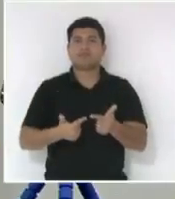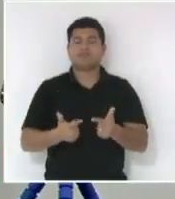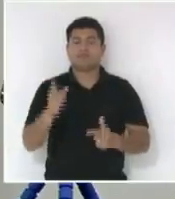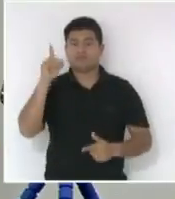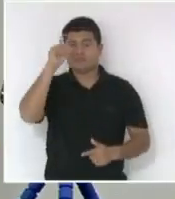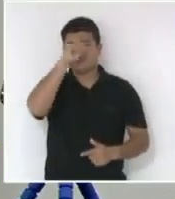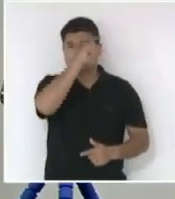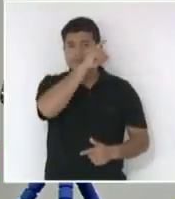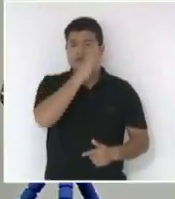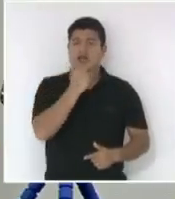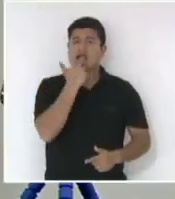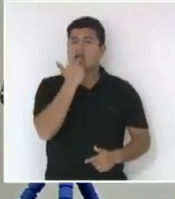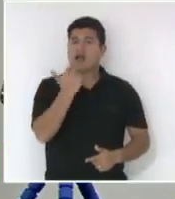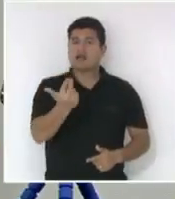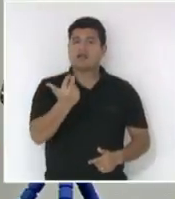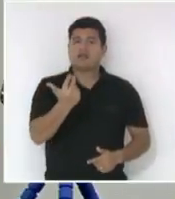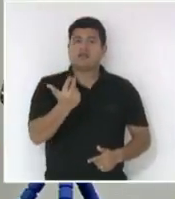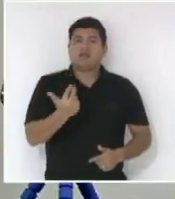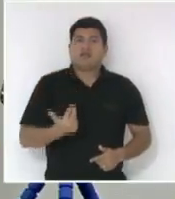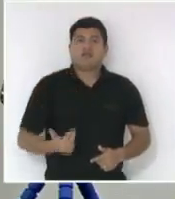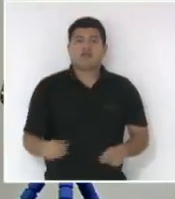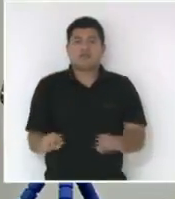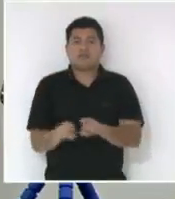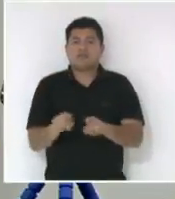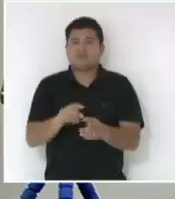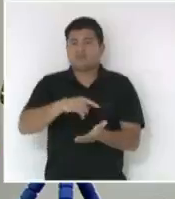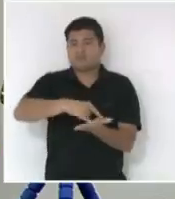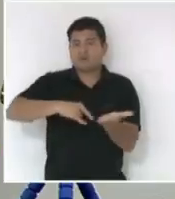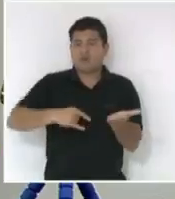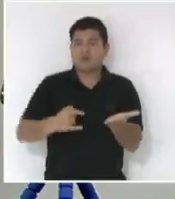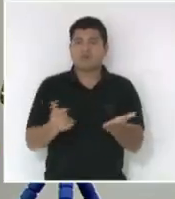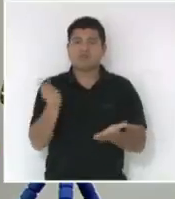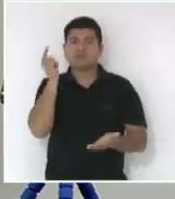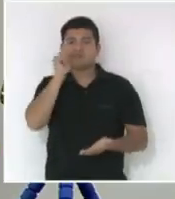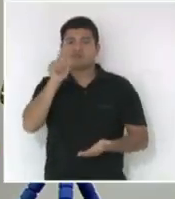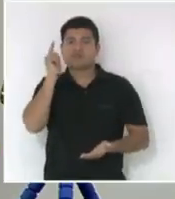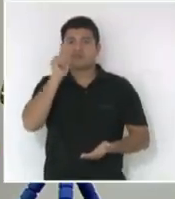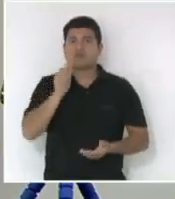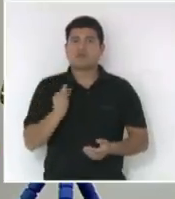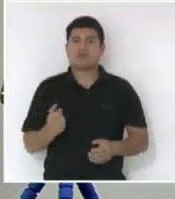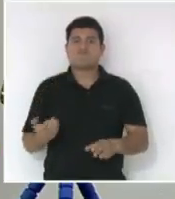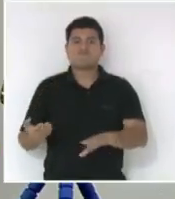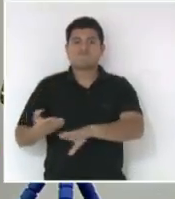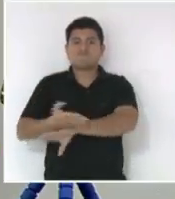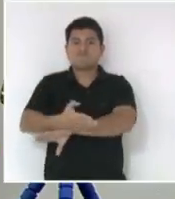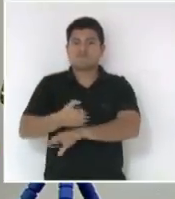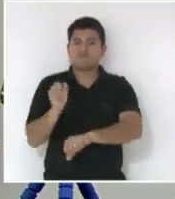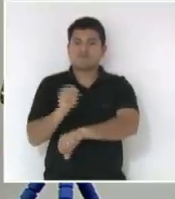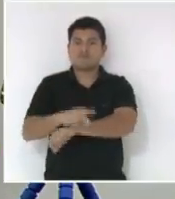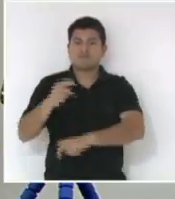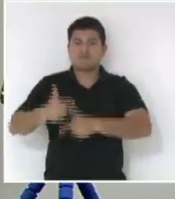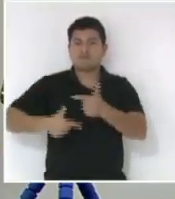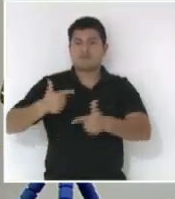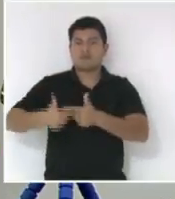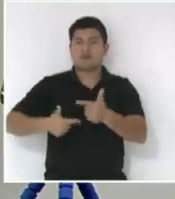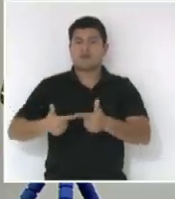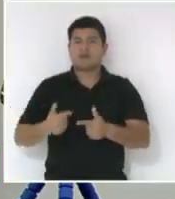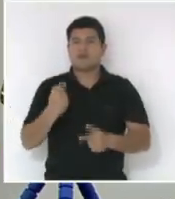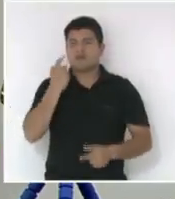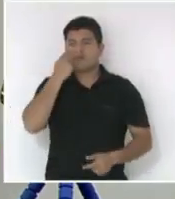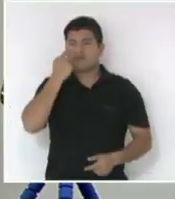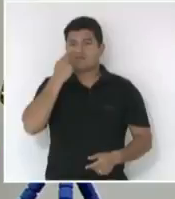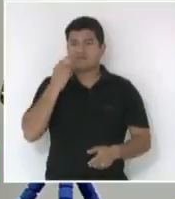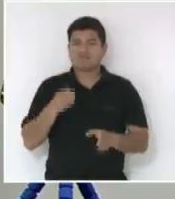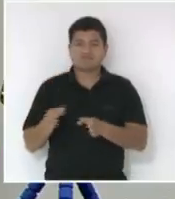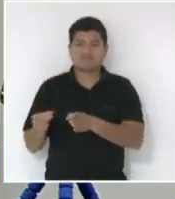dificuldade com a língua, a obtenção de documentos e a inserção no mercado constitui o roteiro de quase